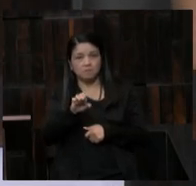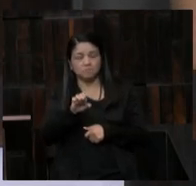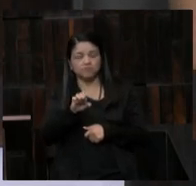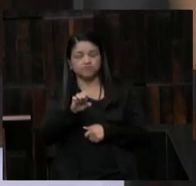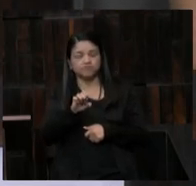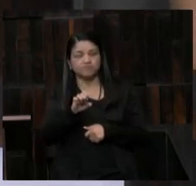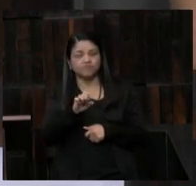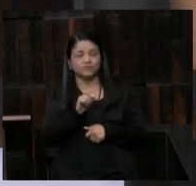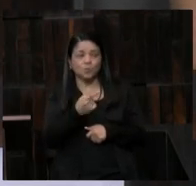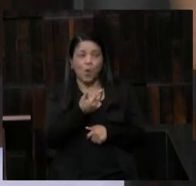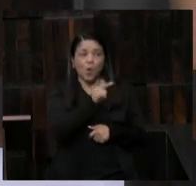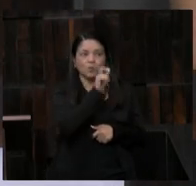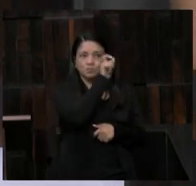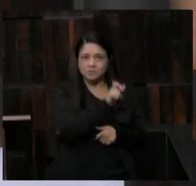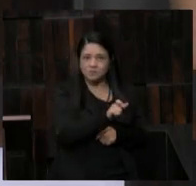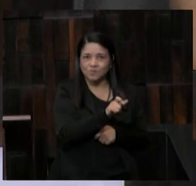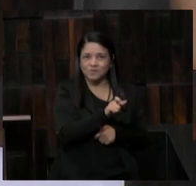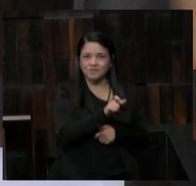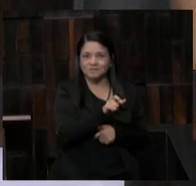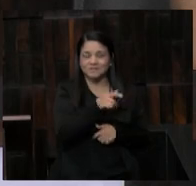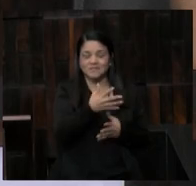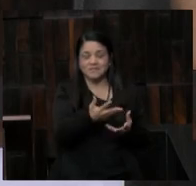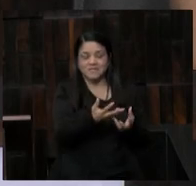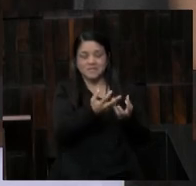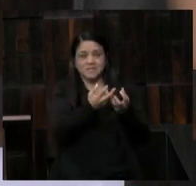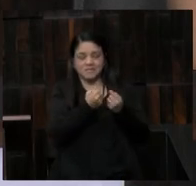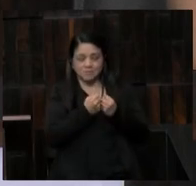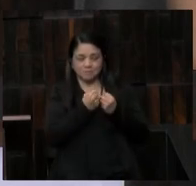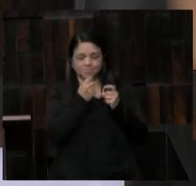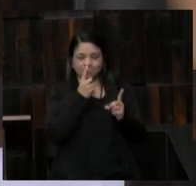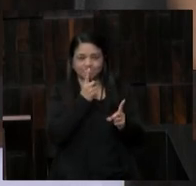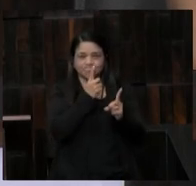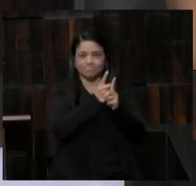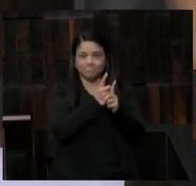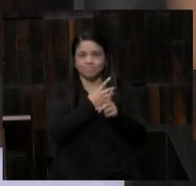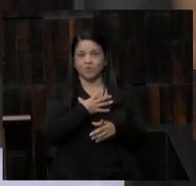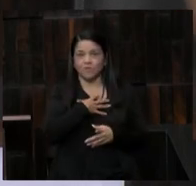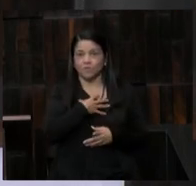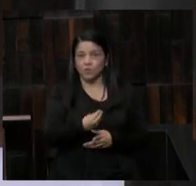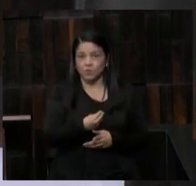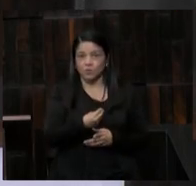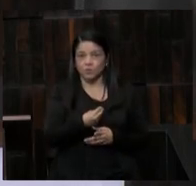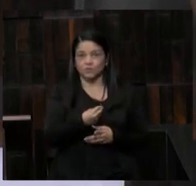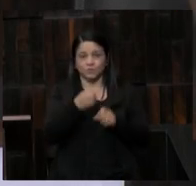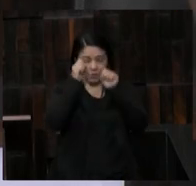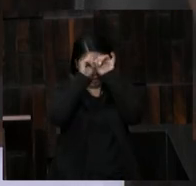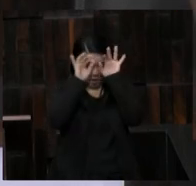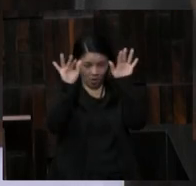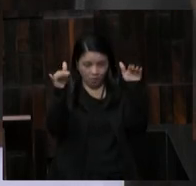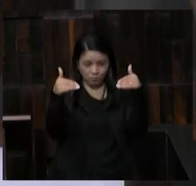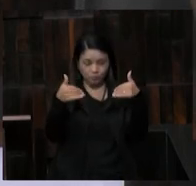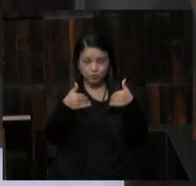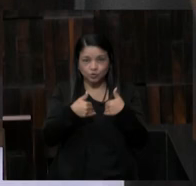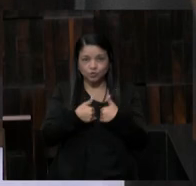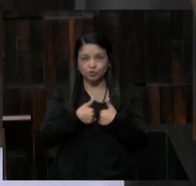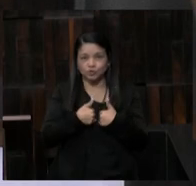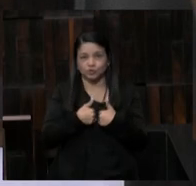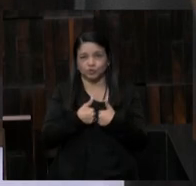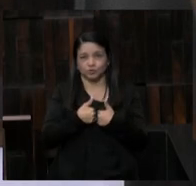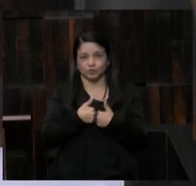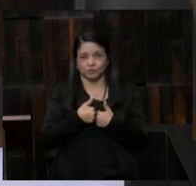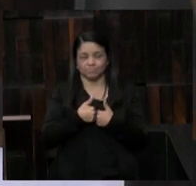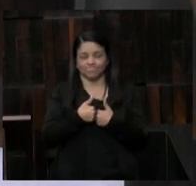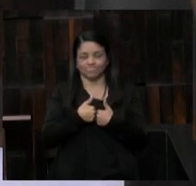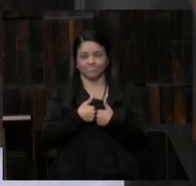fulano, porque eles acabaram de receber o diagnóstico do seu filho, que é autista,